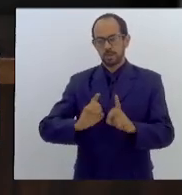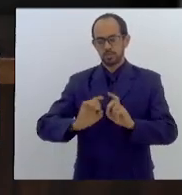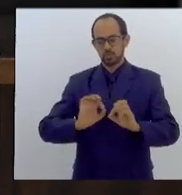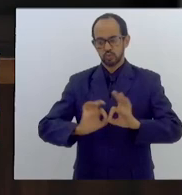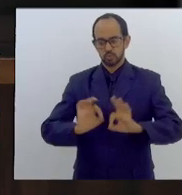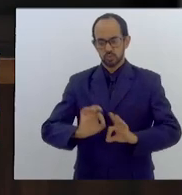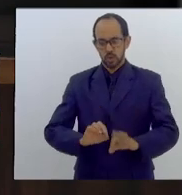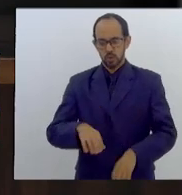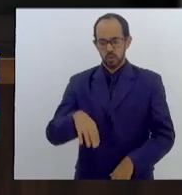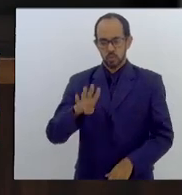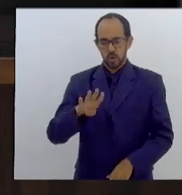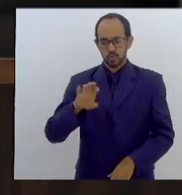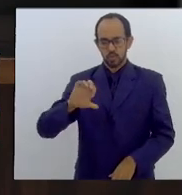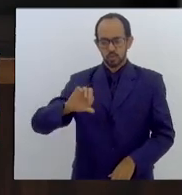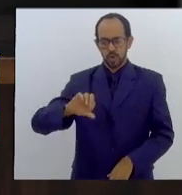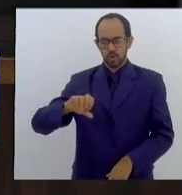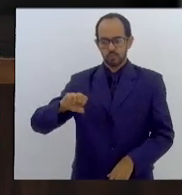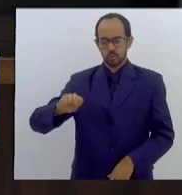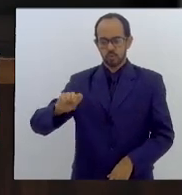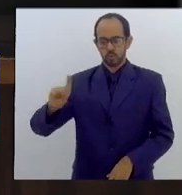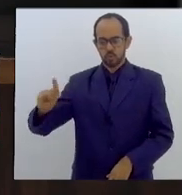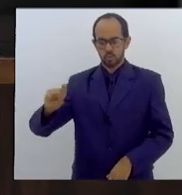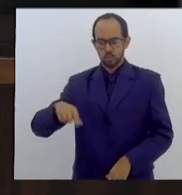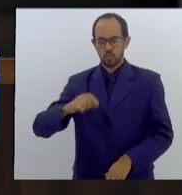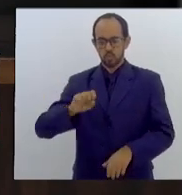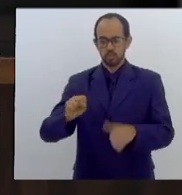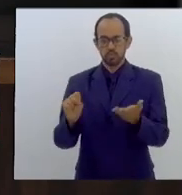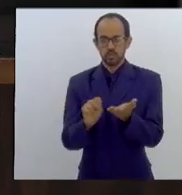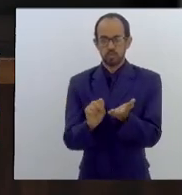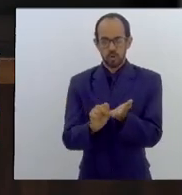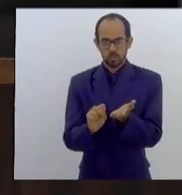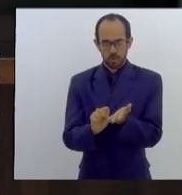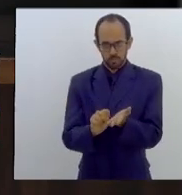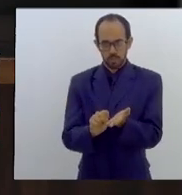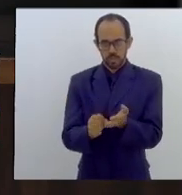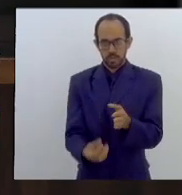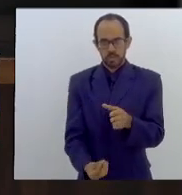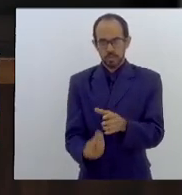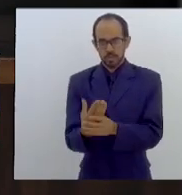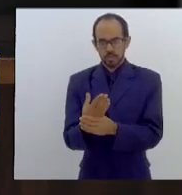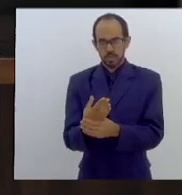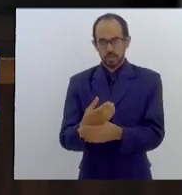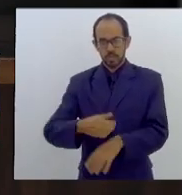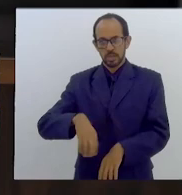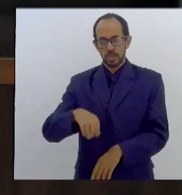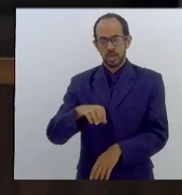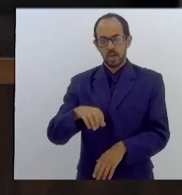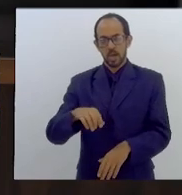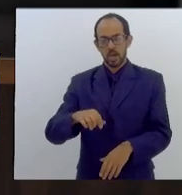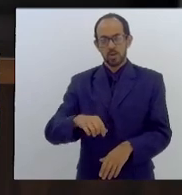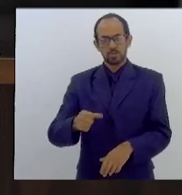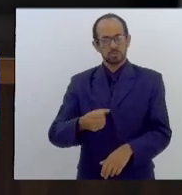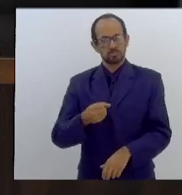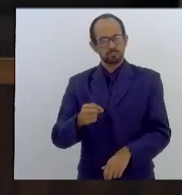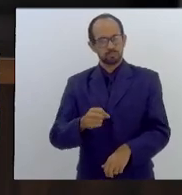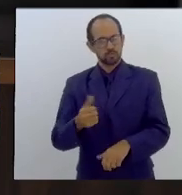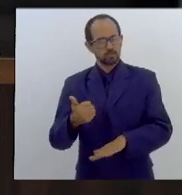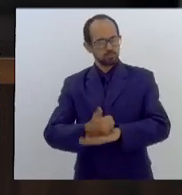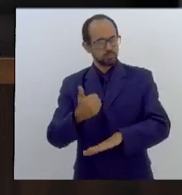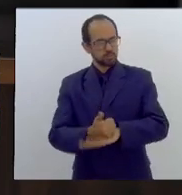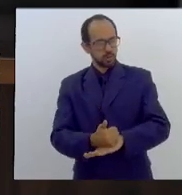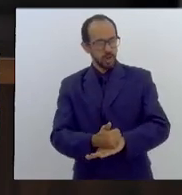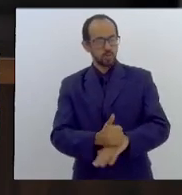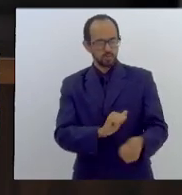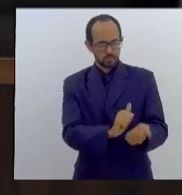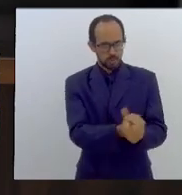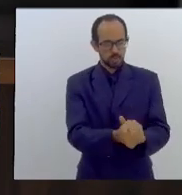de 21, de autoria do deputado Samuel Malafaia, que cria o programa estadual Craque na Escola, Craque no Esporte, no âmbito do Estado do Rio de Janeiro.